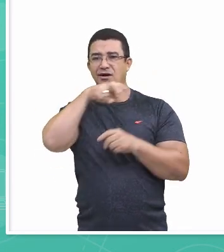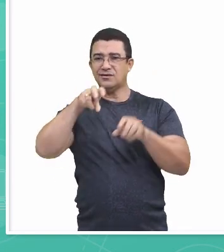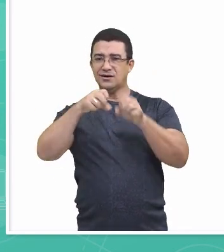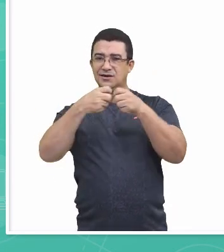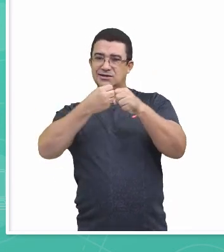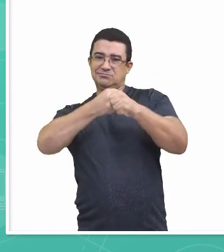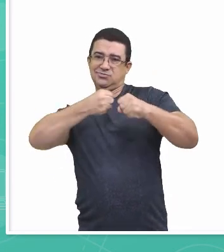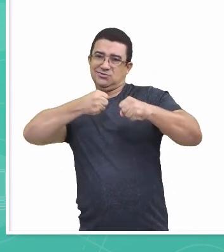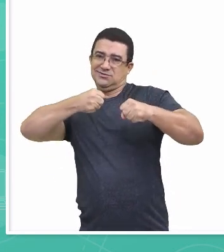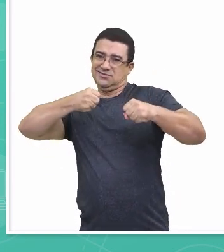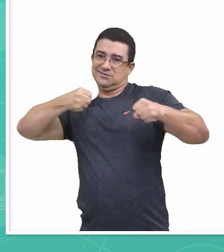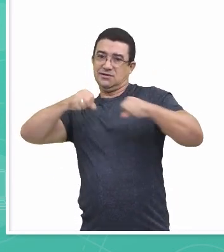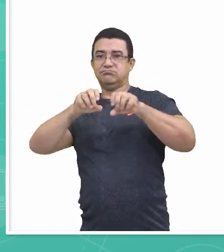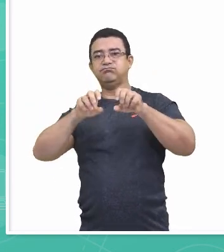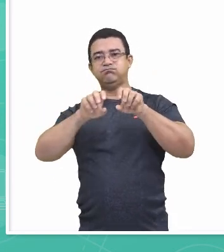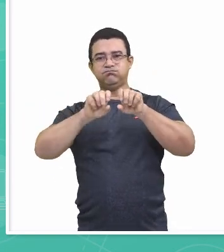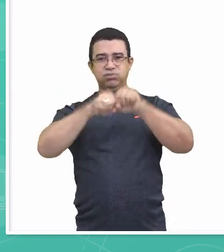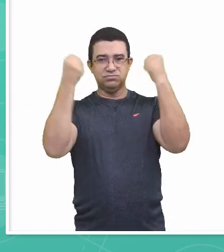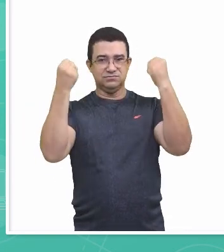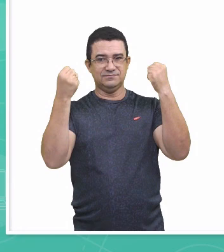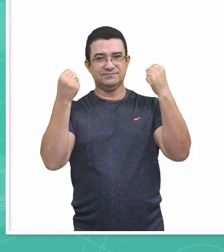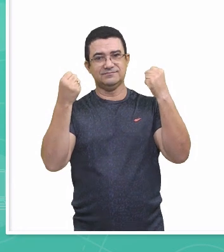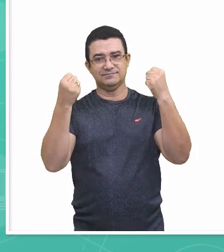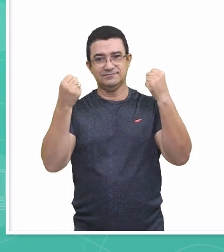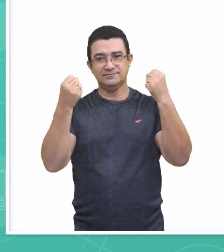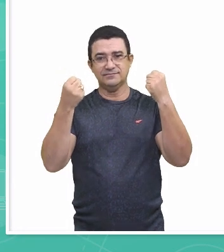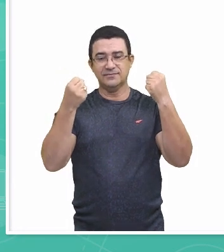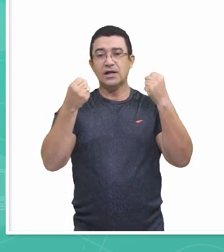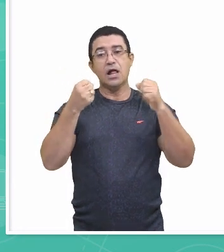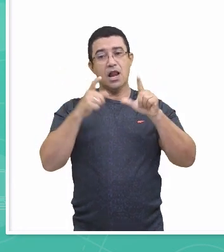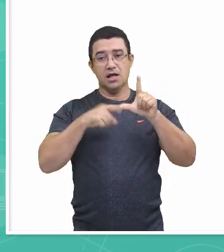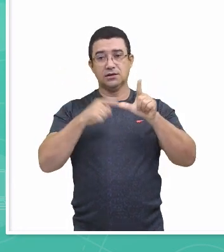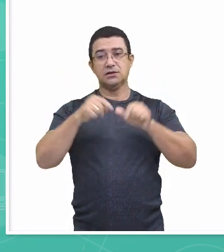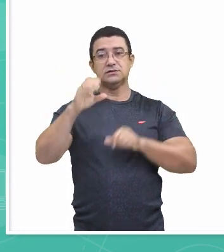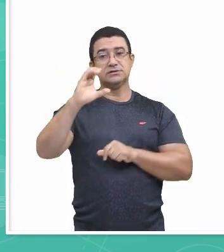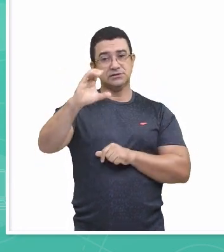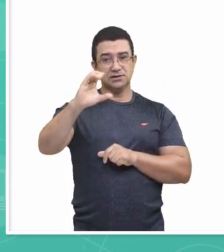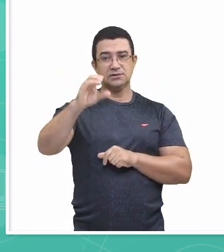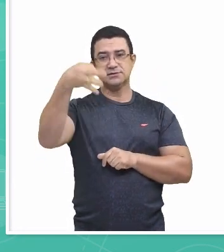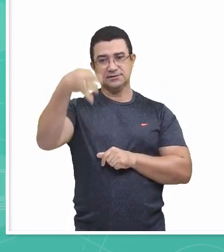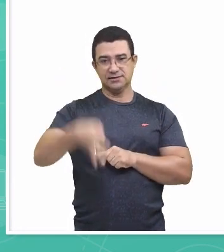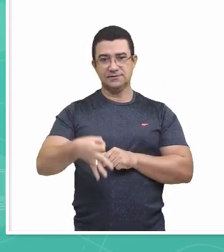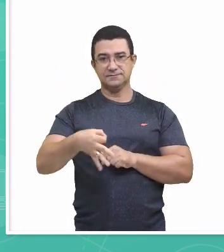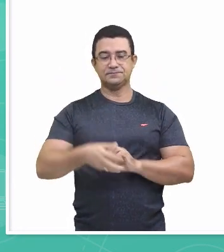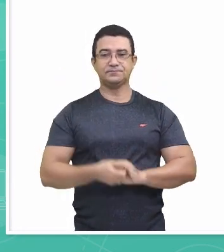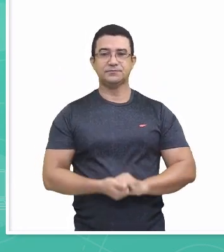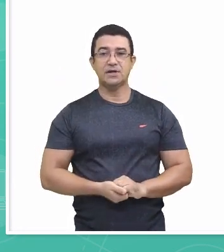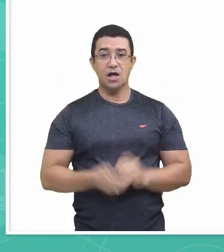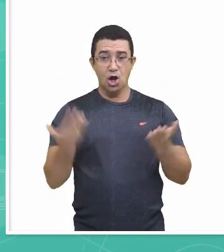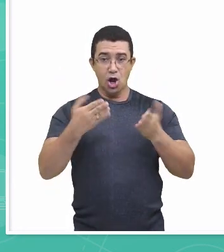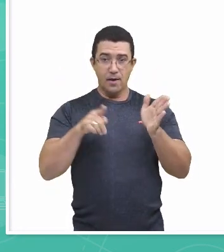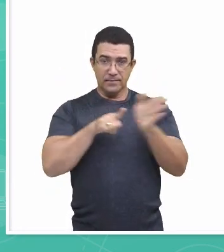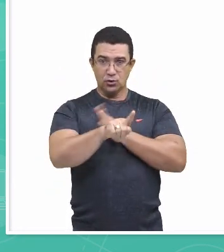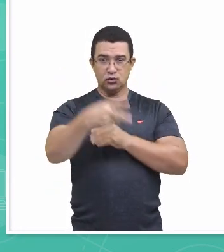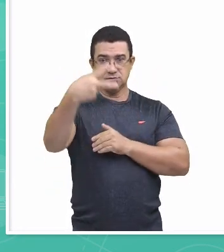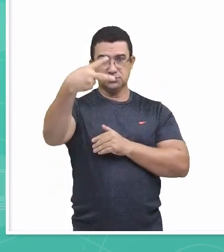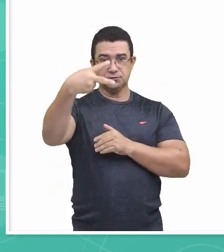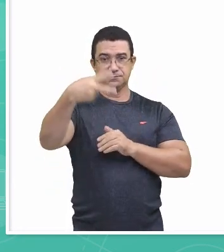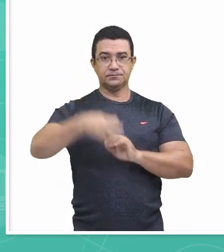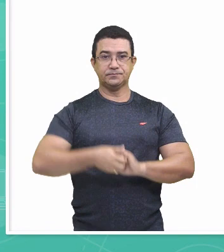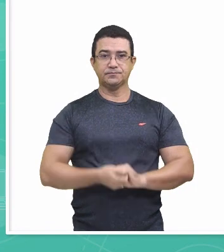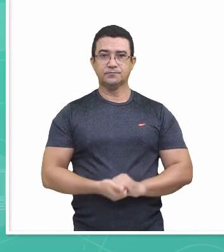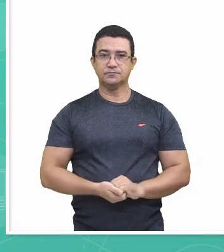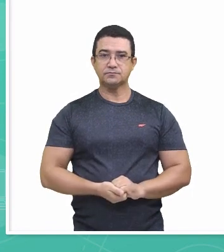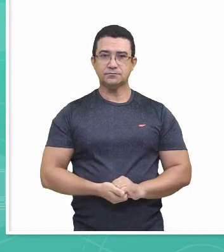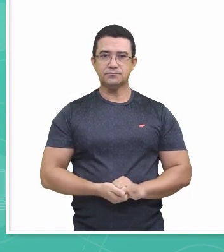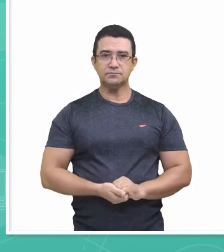despedaçando-se. Olha só. Muito bem. Então, alternativa C, exatamente. Agora nós vamos para a segunda questão. A segunda questão diz assim,